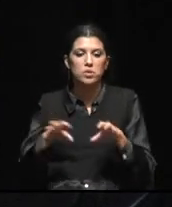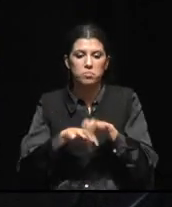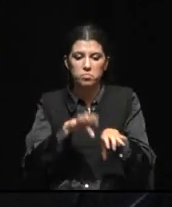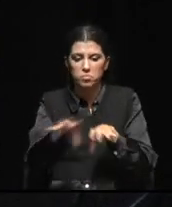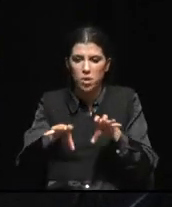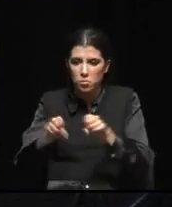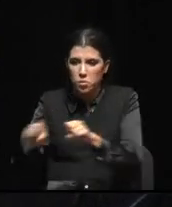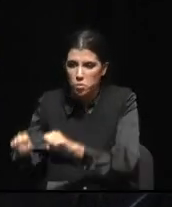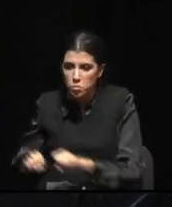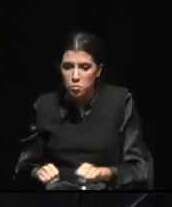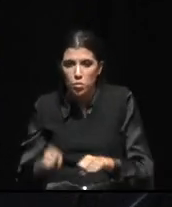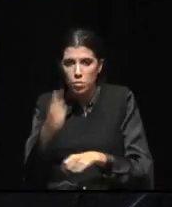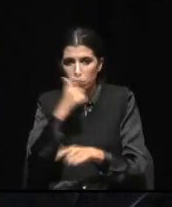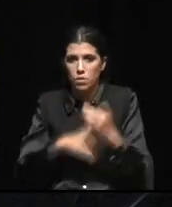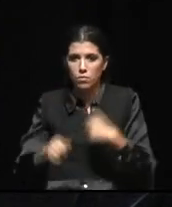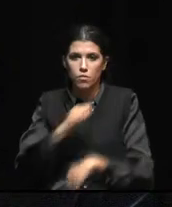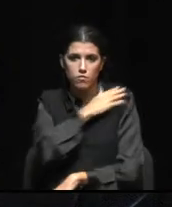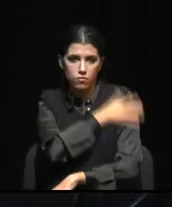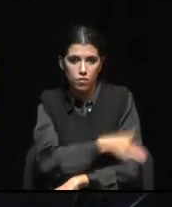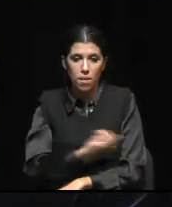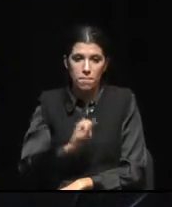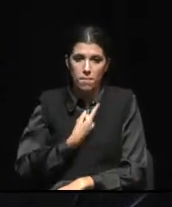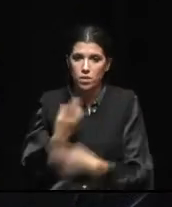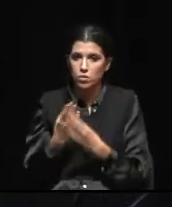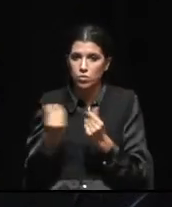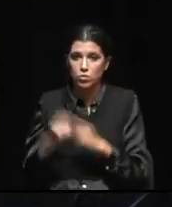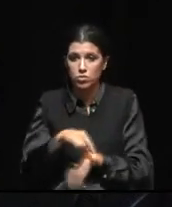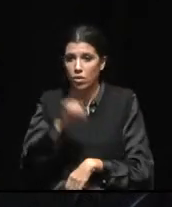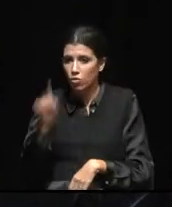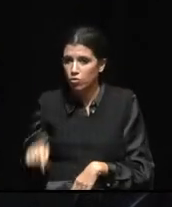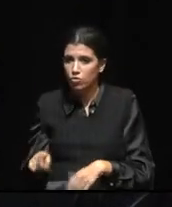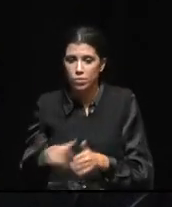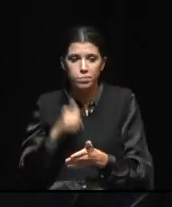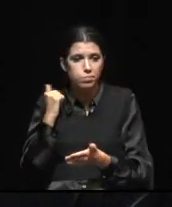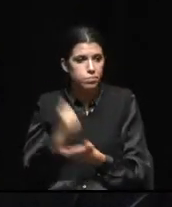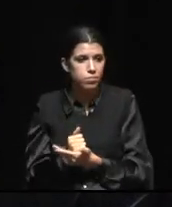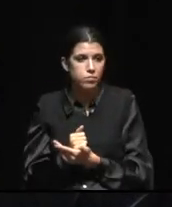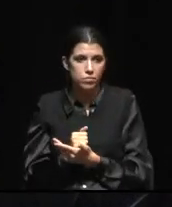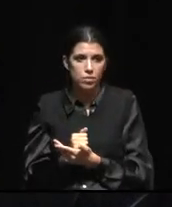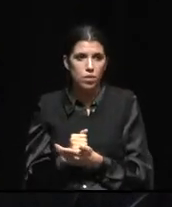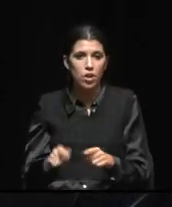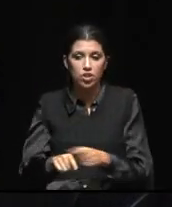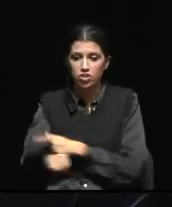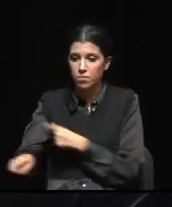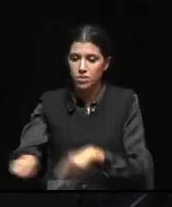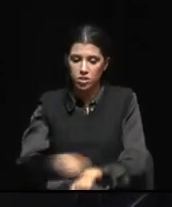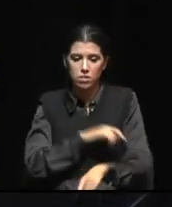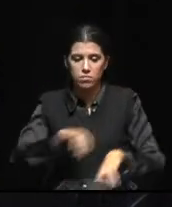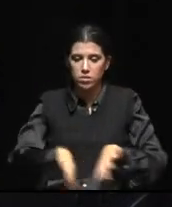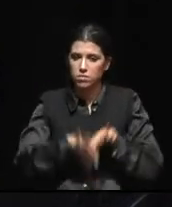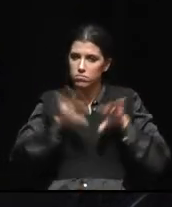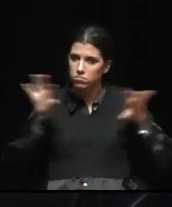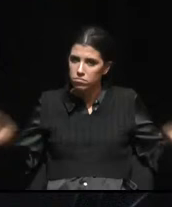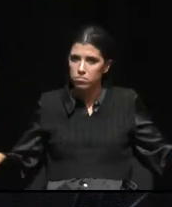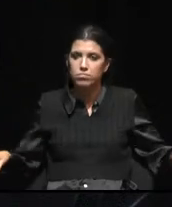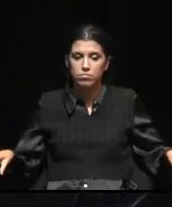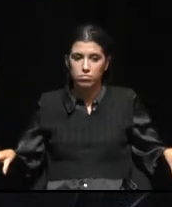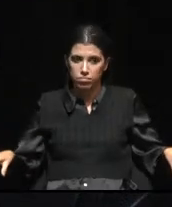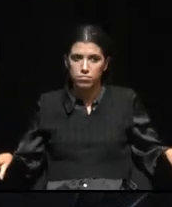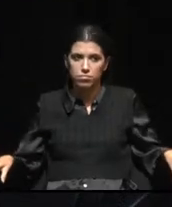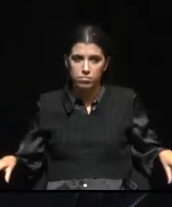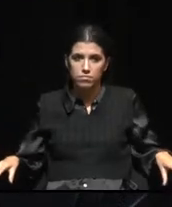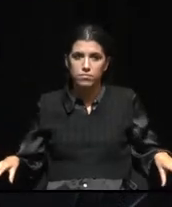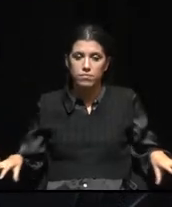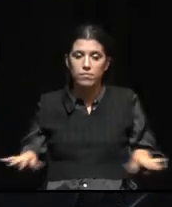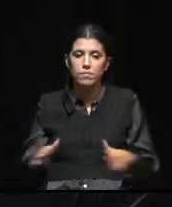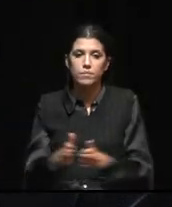a opressão sobre o povo palestiniano é preciso uma solução permanente para esta região que afasta os extremistas de ambos os lados que se alimentam mutuamente para